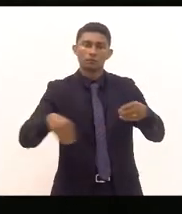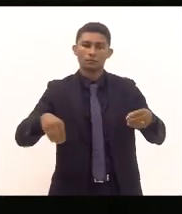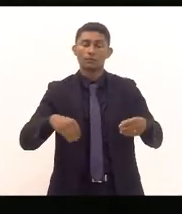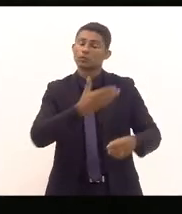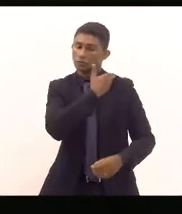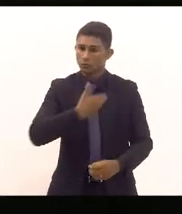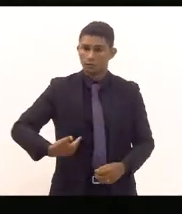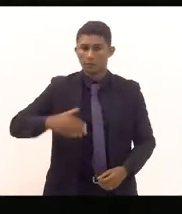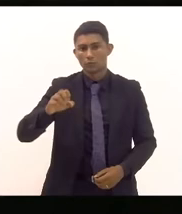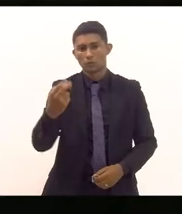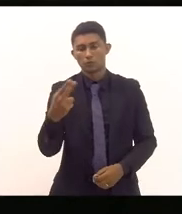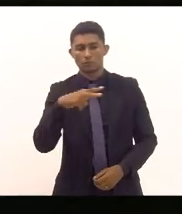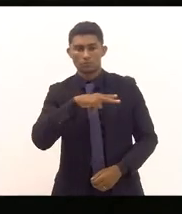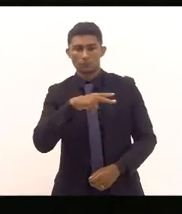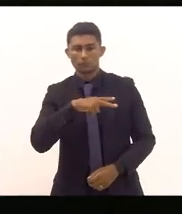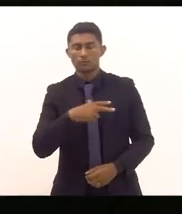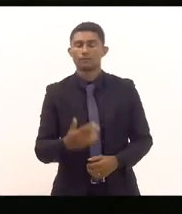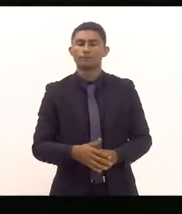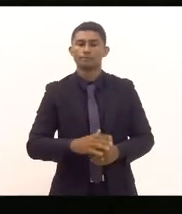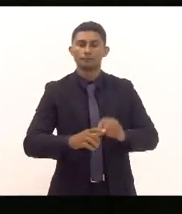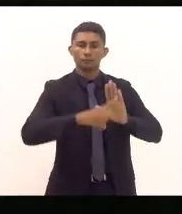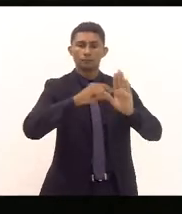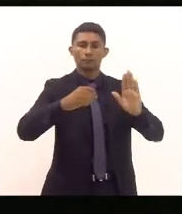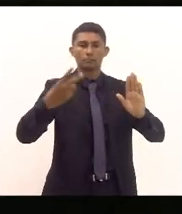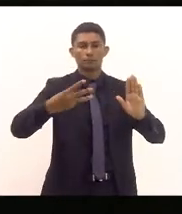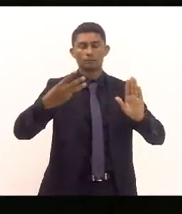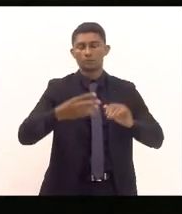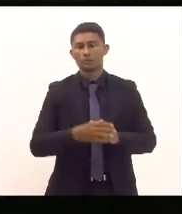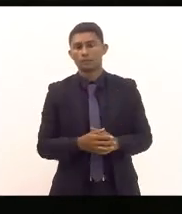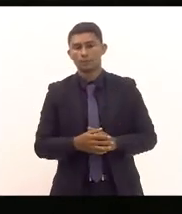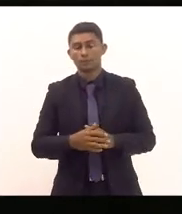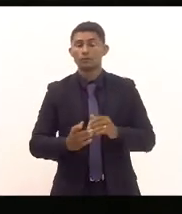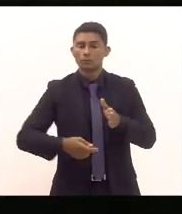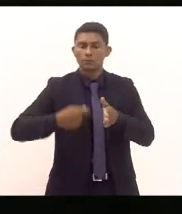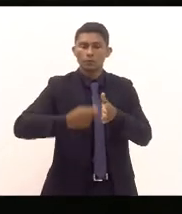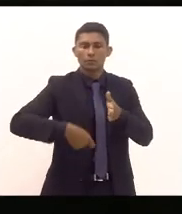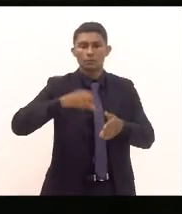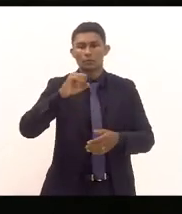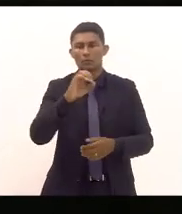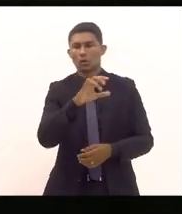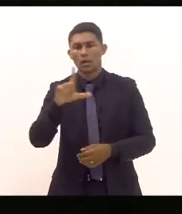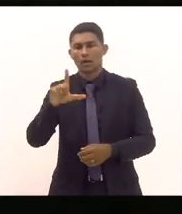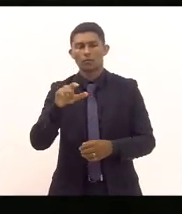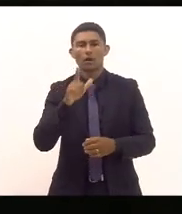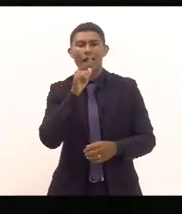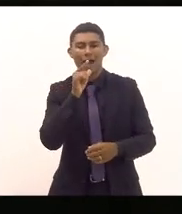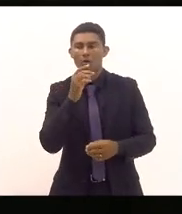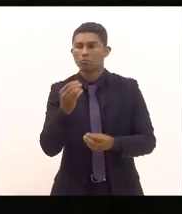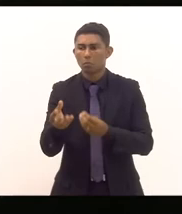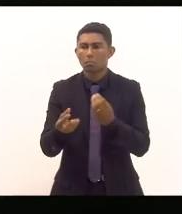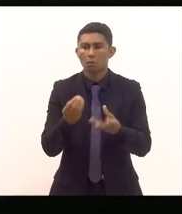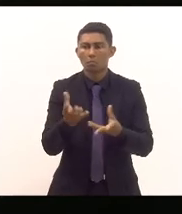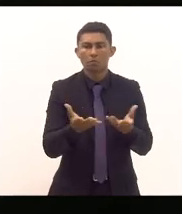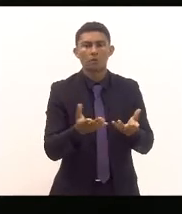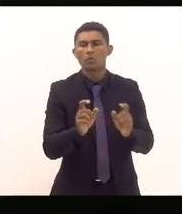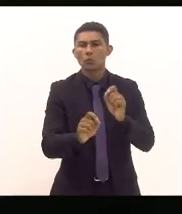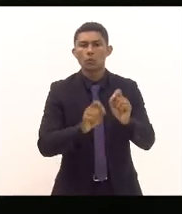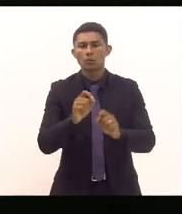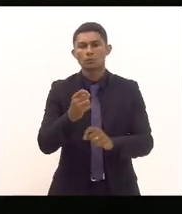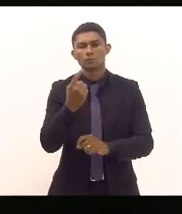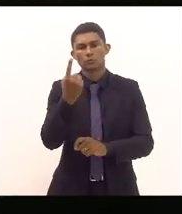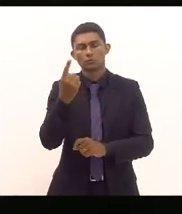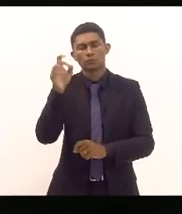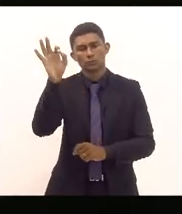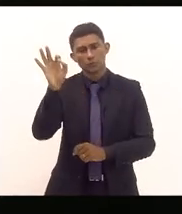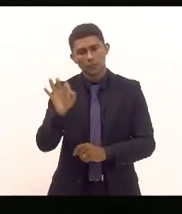atuação no estado do Rio de Janeiro artigo 3º a tarifa social referente ao fornecimento de água será equivalente a um por cento